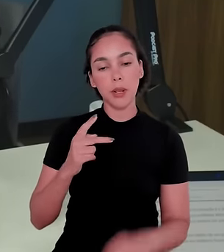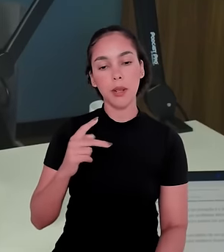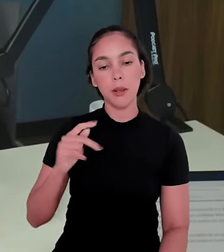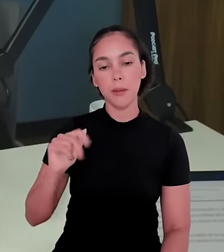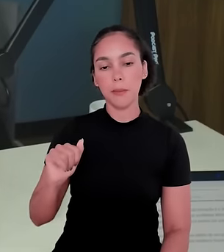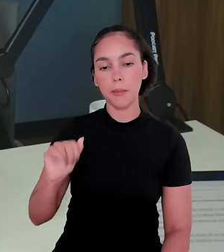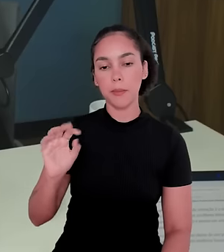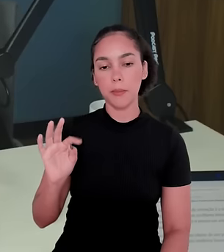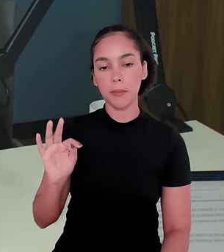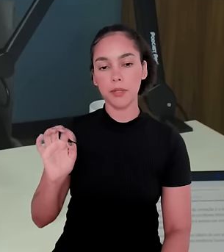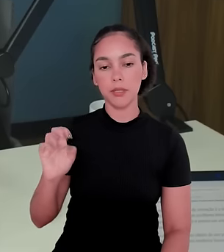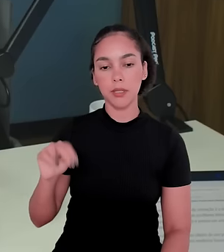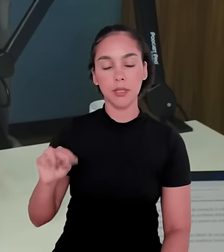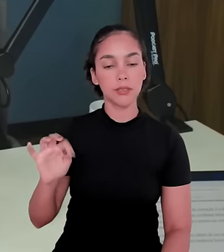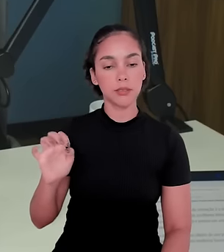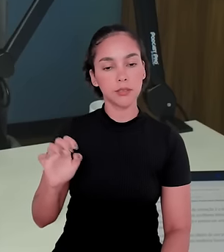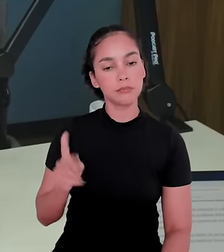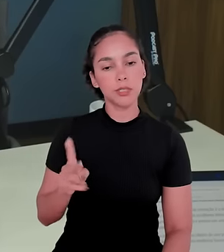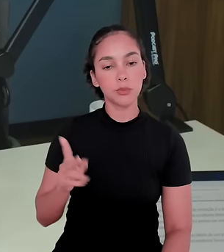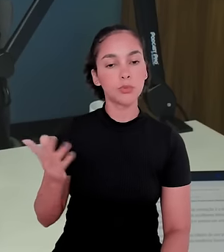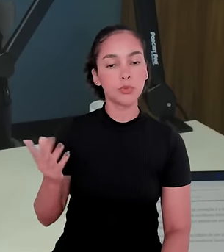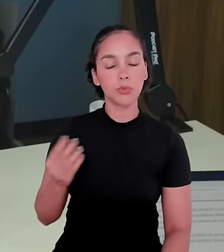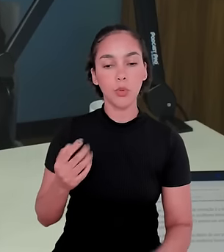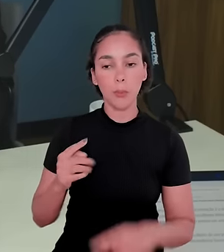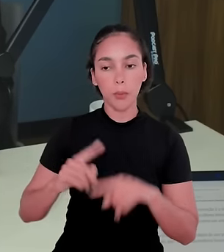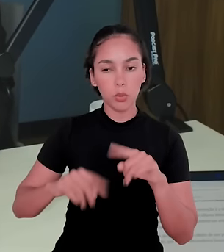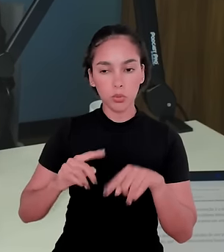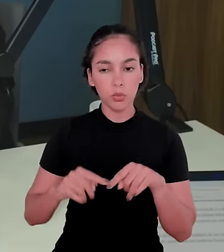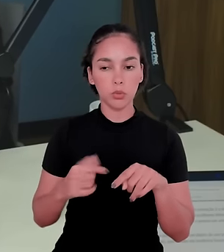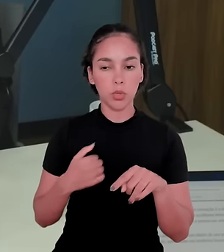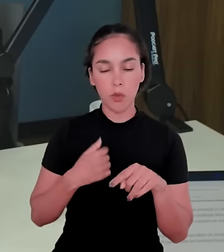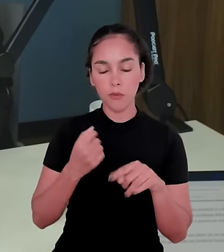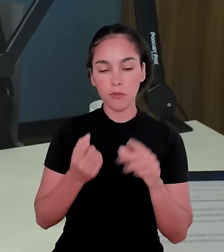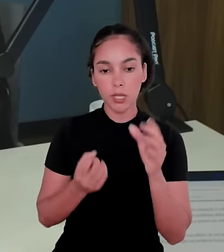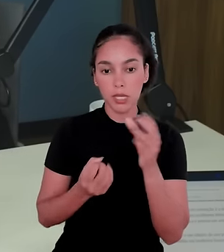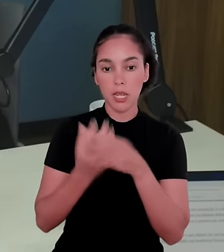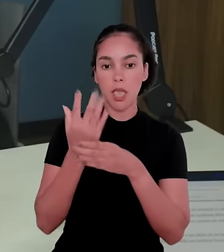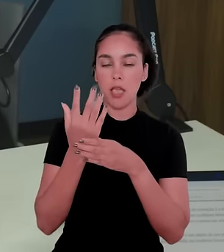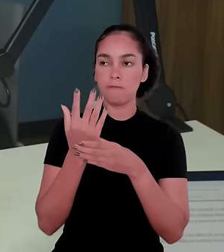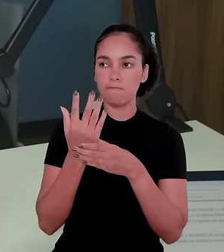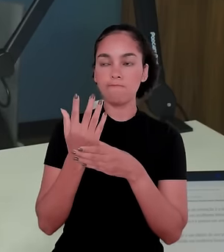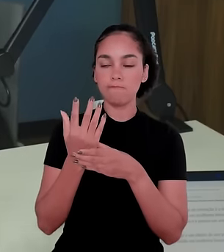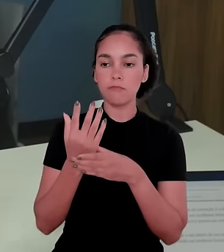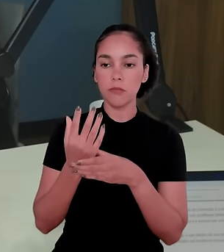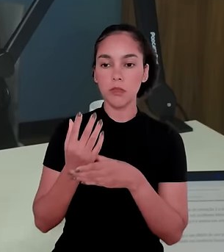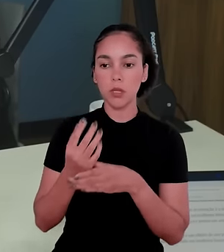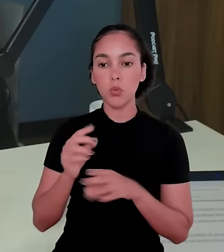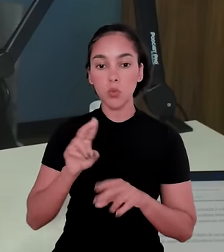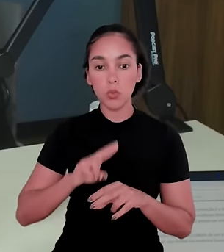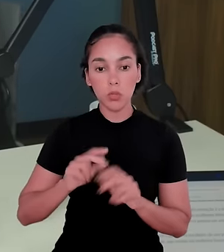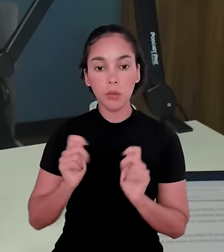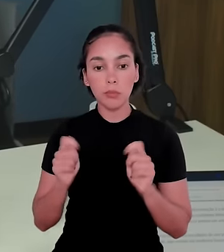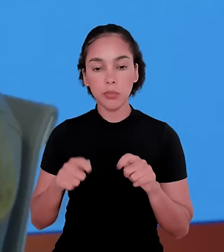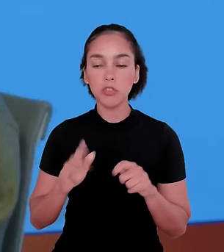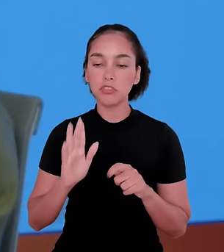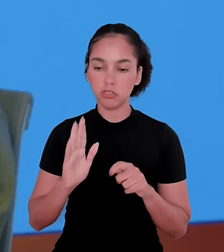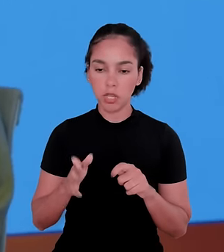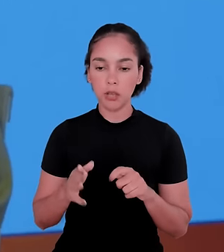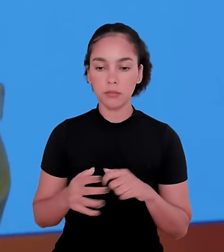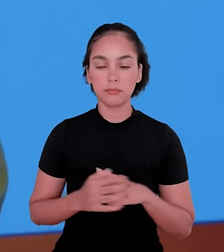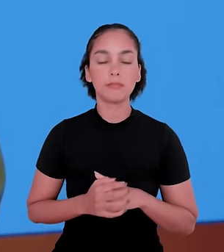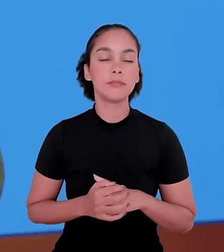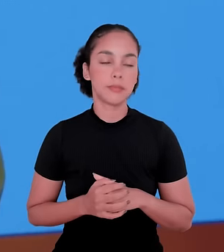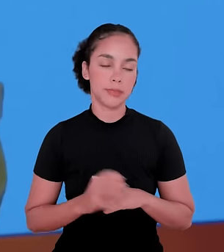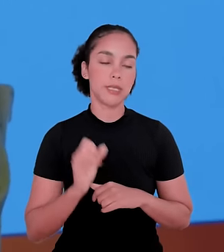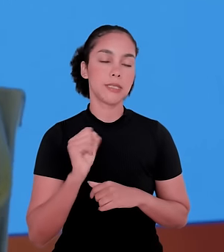que a gente viu que na ideia não é patente chave mas o produto em si que o inventei e que ele se tornou tangível aí ele já é exatamente